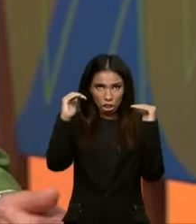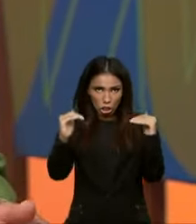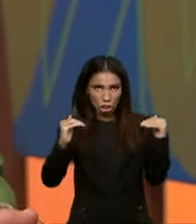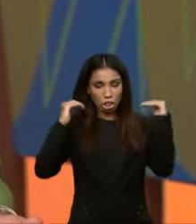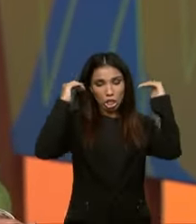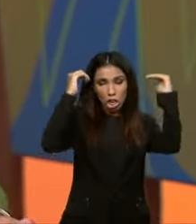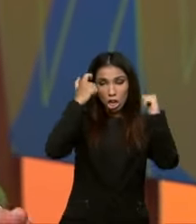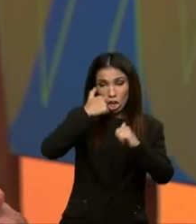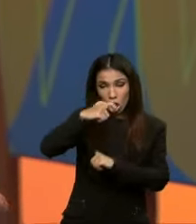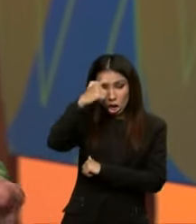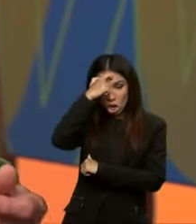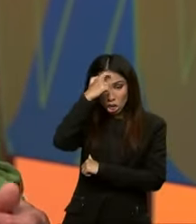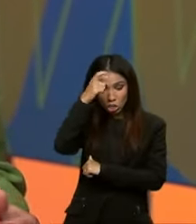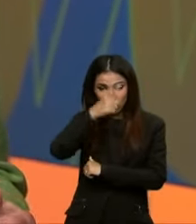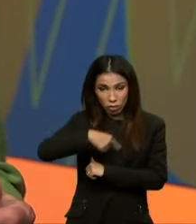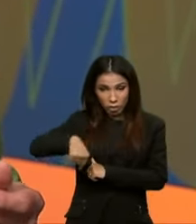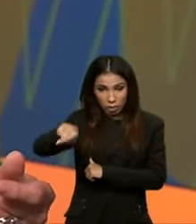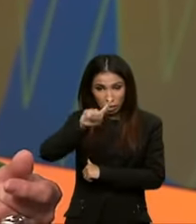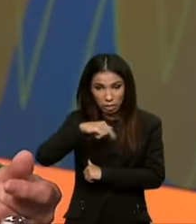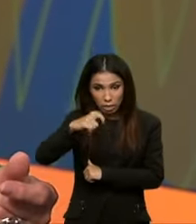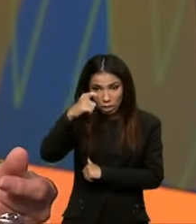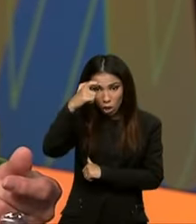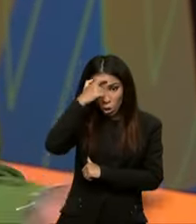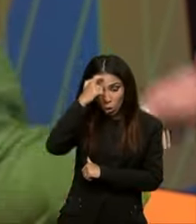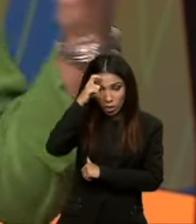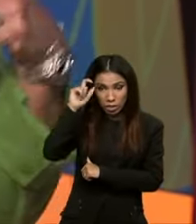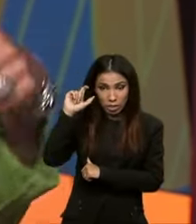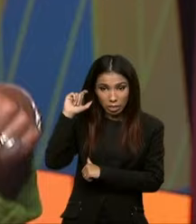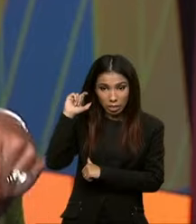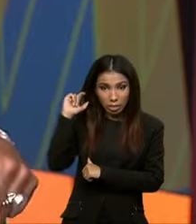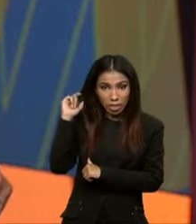de consciência ambiental das nossas redes,